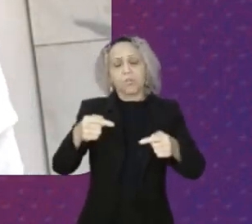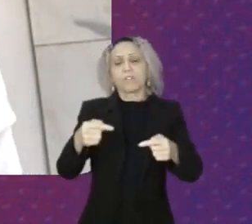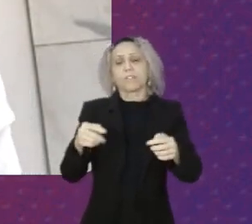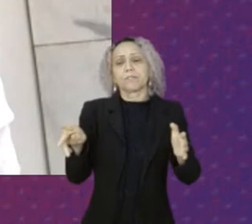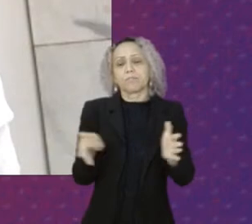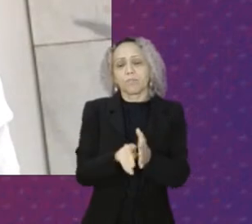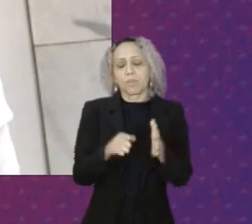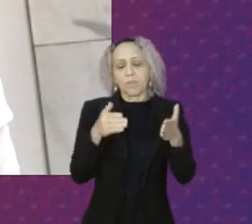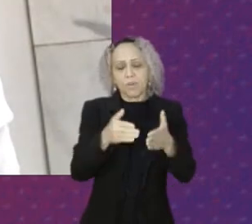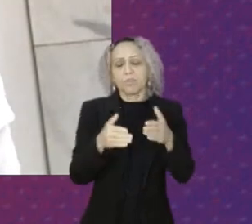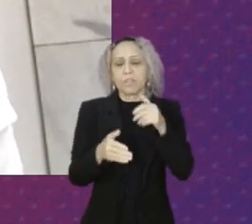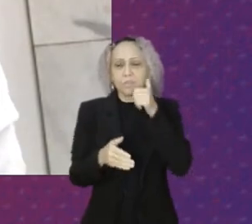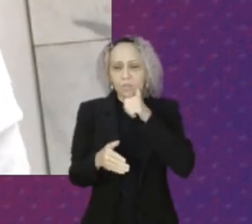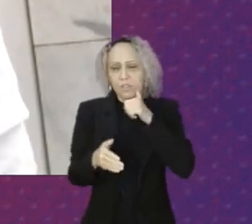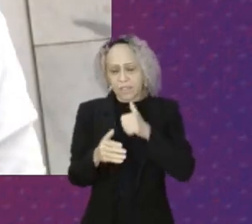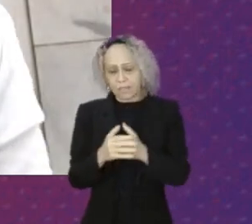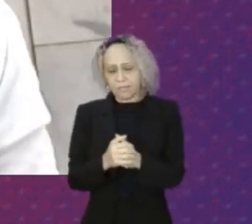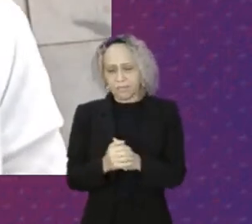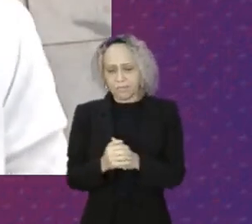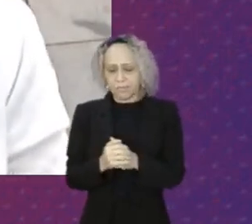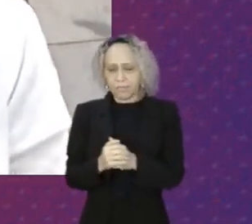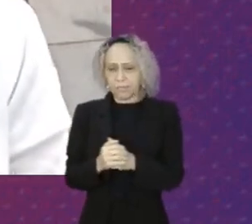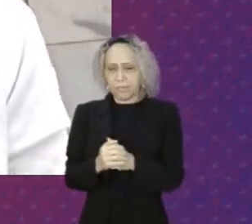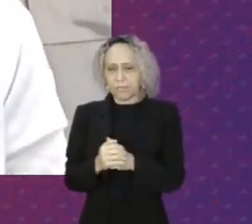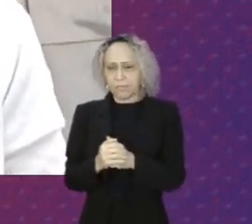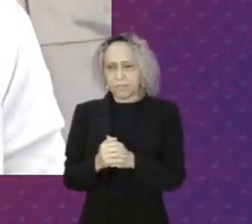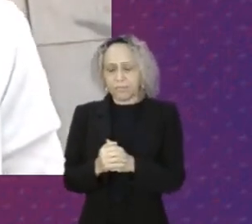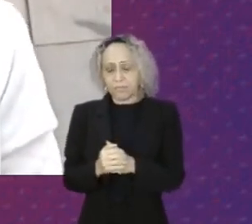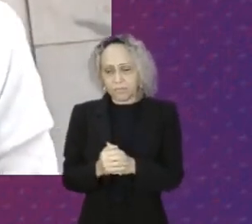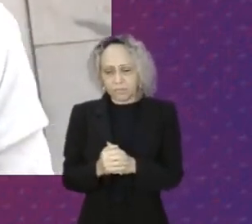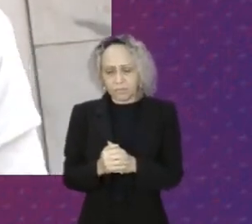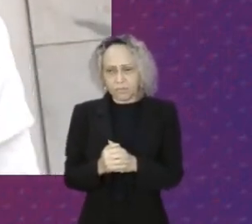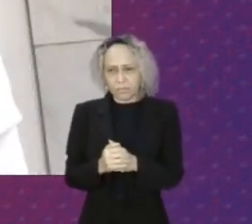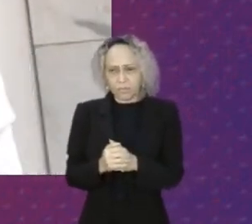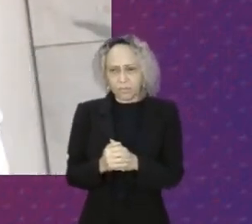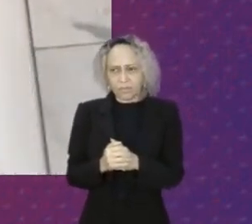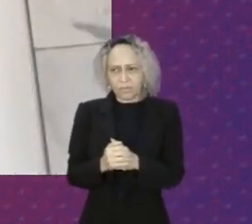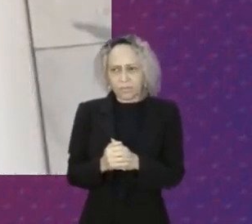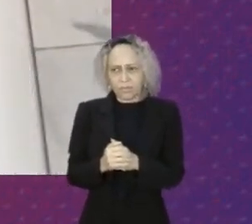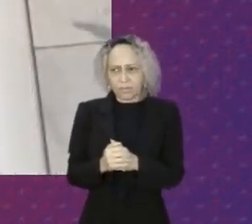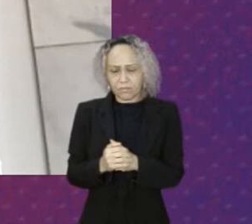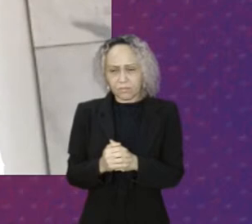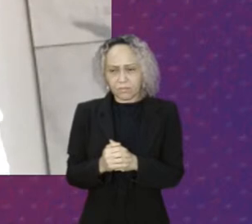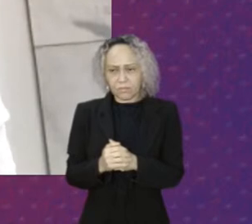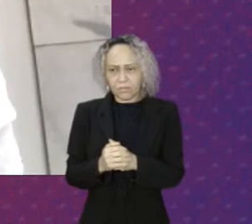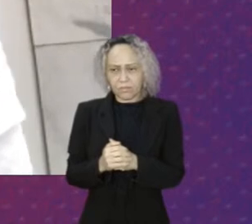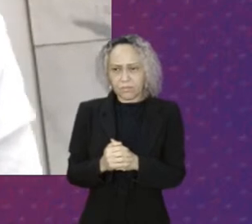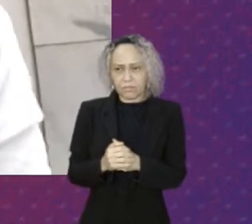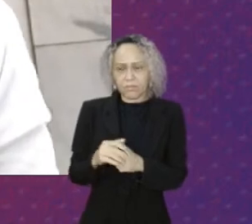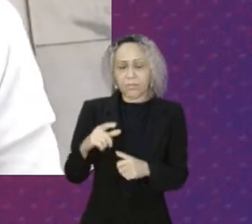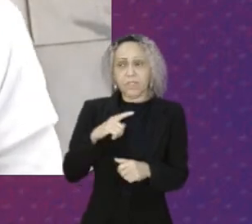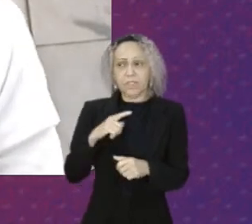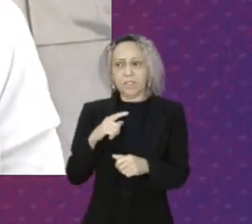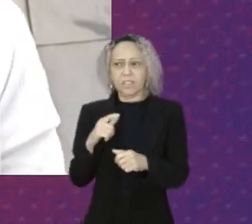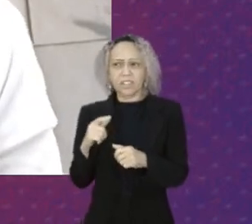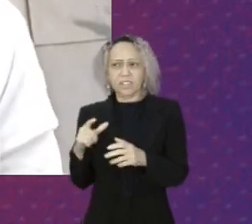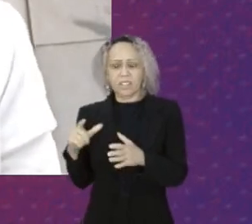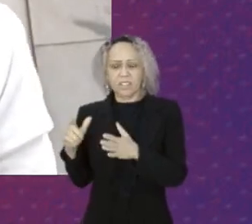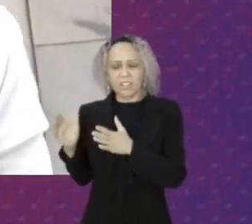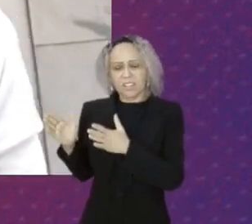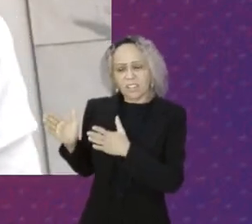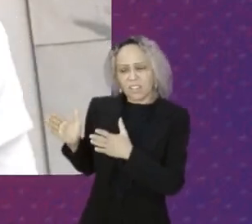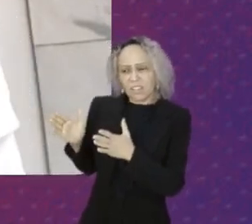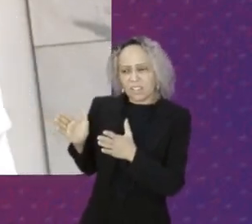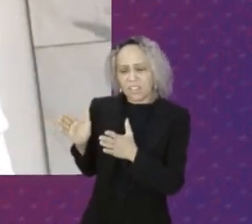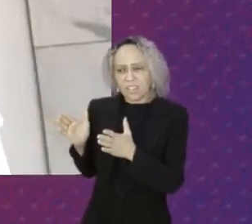né? Durante o governo Dilma, havia um orçamento projetado de 527